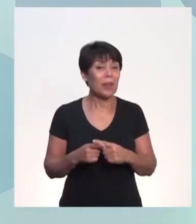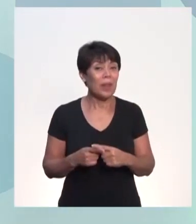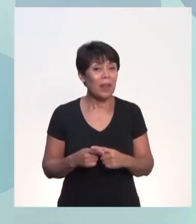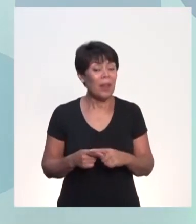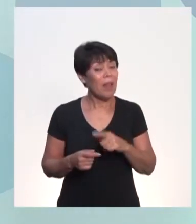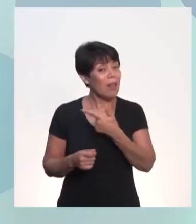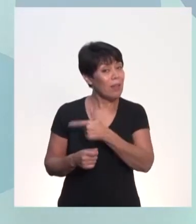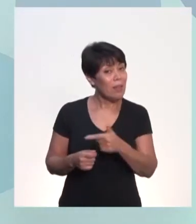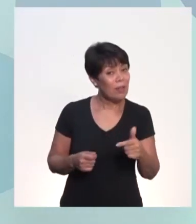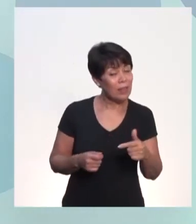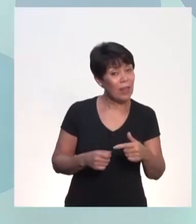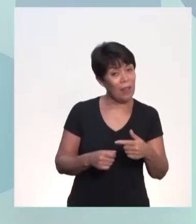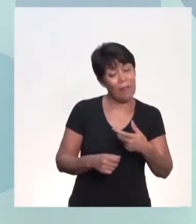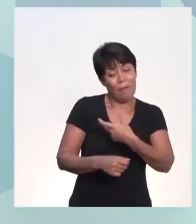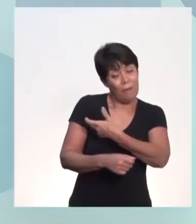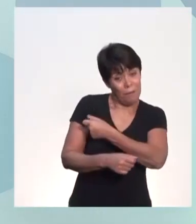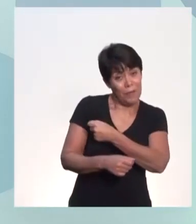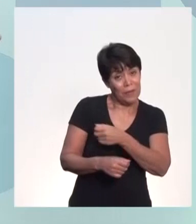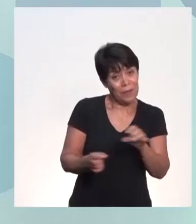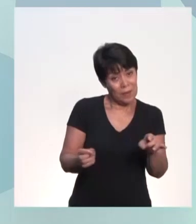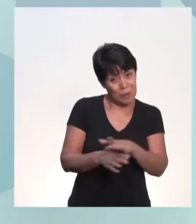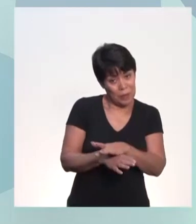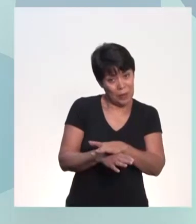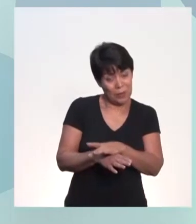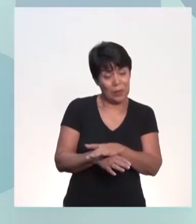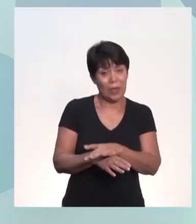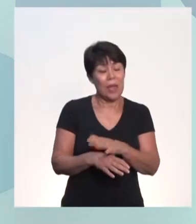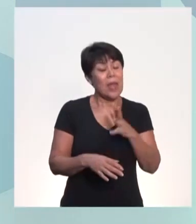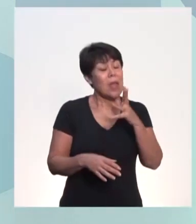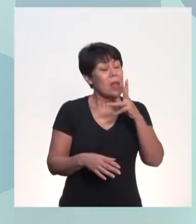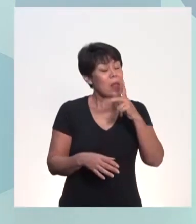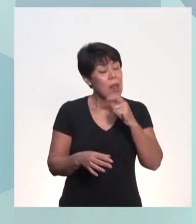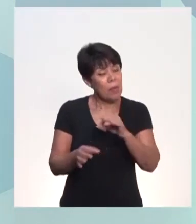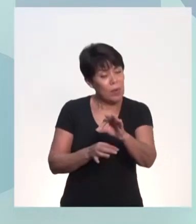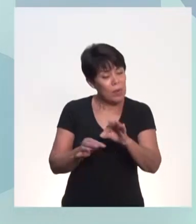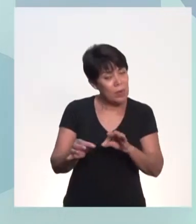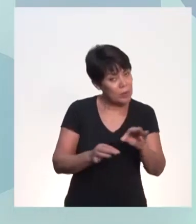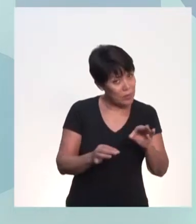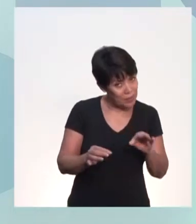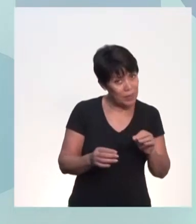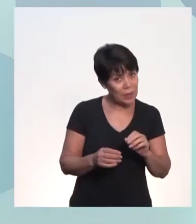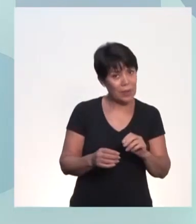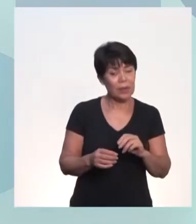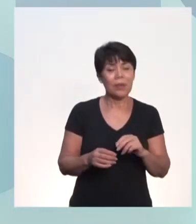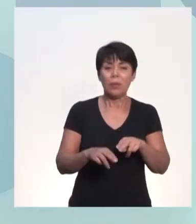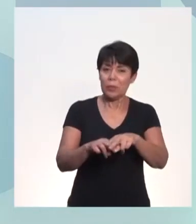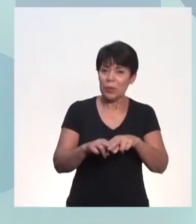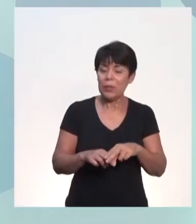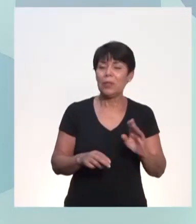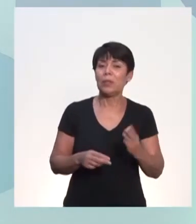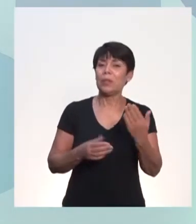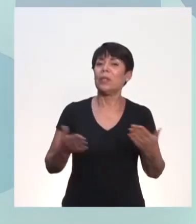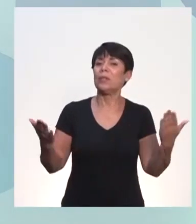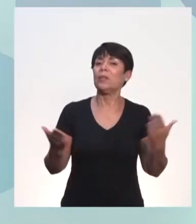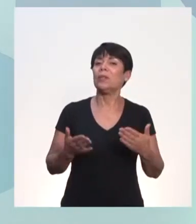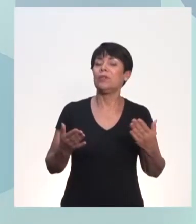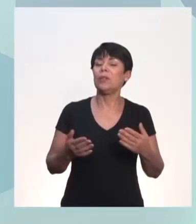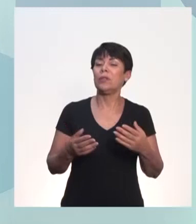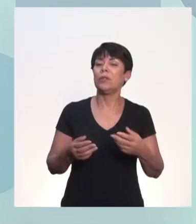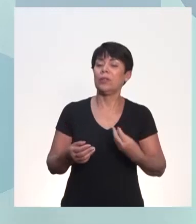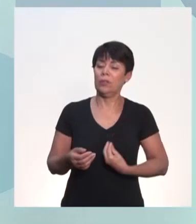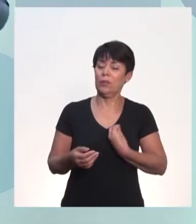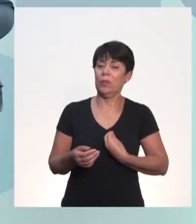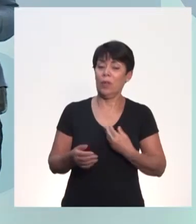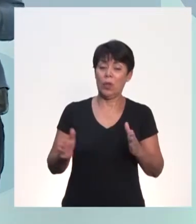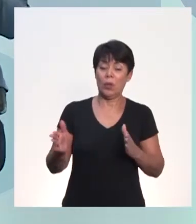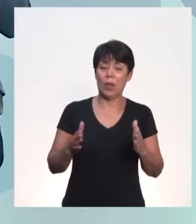não tem essa vacina, e vacinas levam muito tempo para serem produzidas, a gente está nessa situação que a gente vive, em que a gente está fazendo